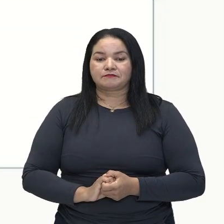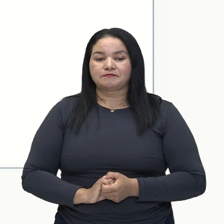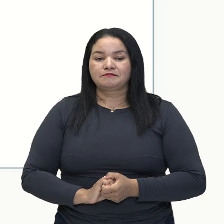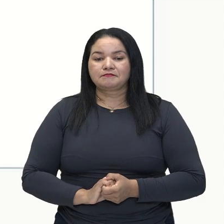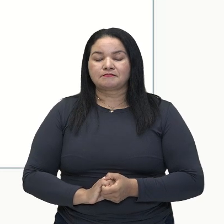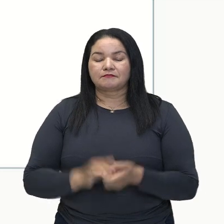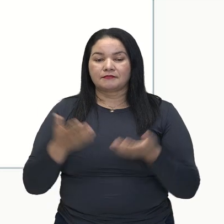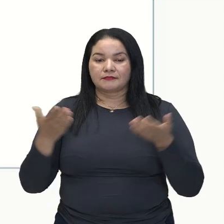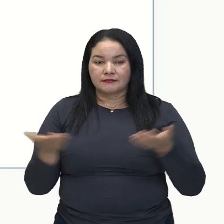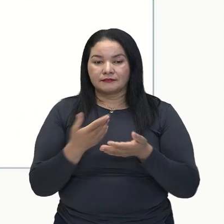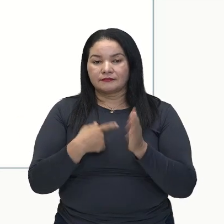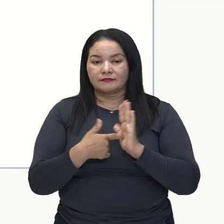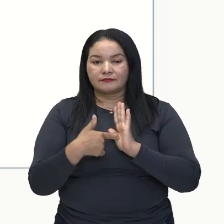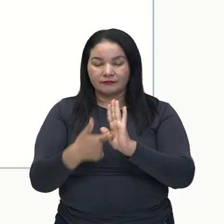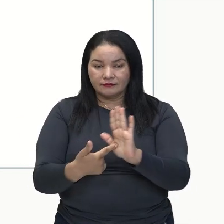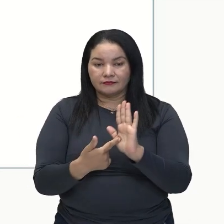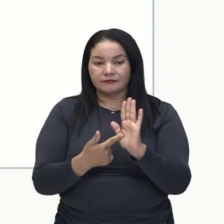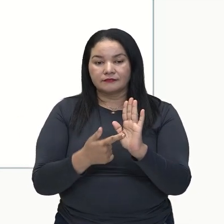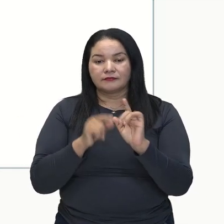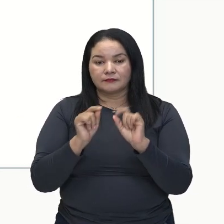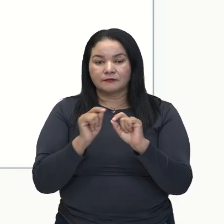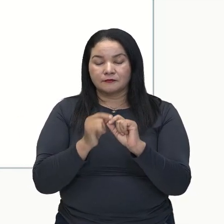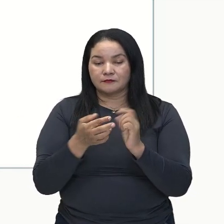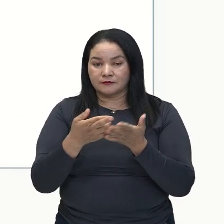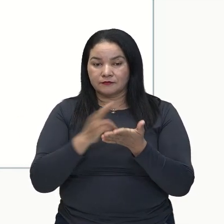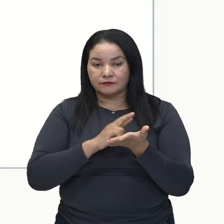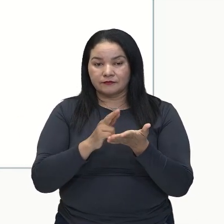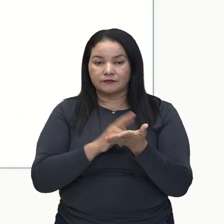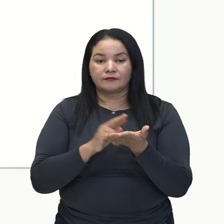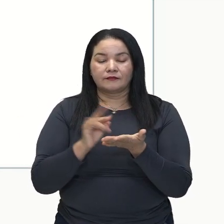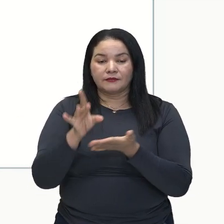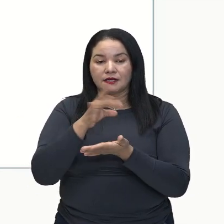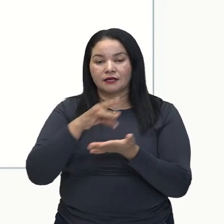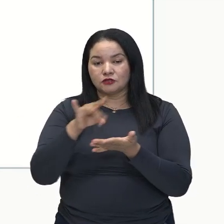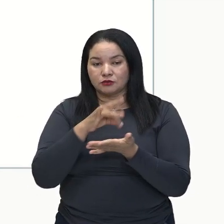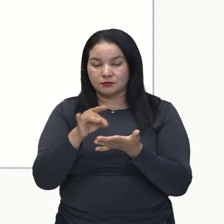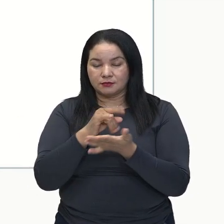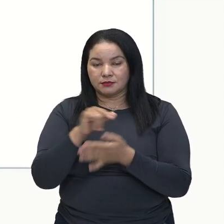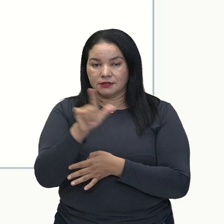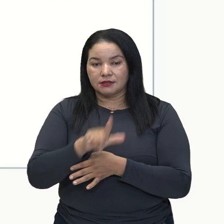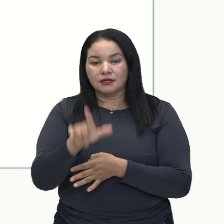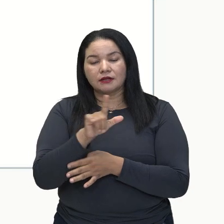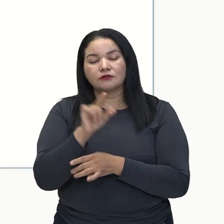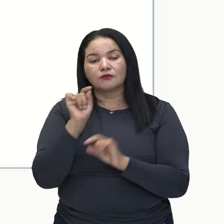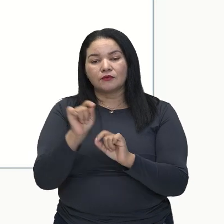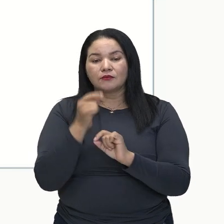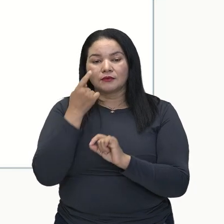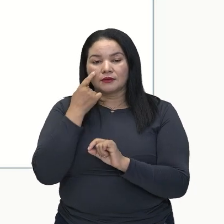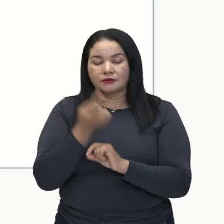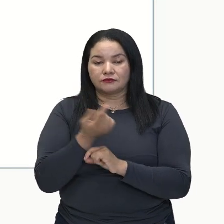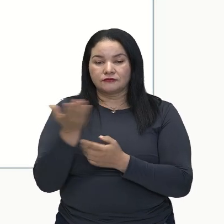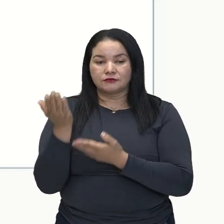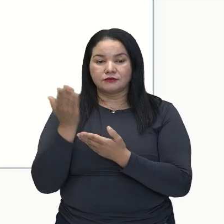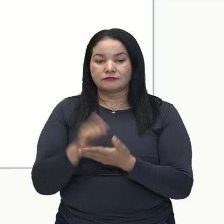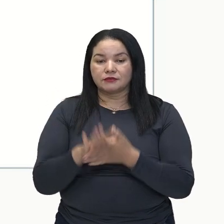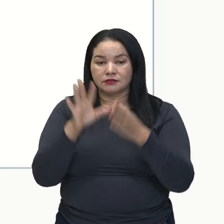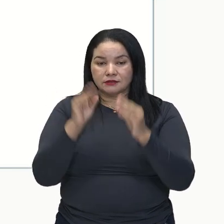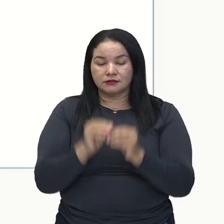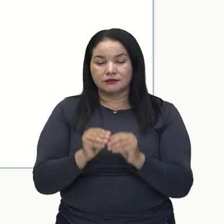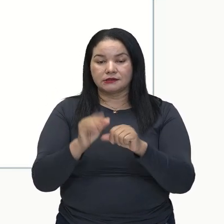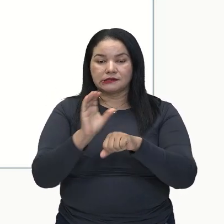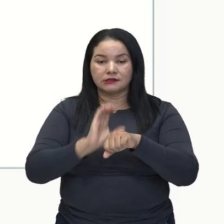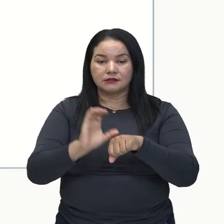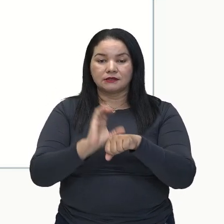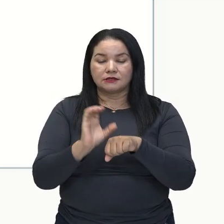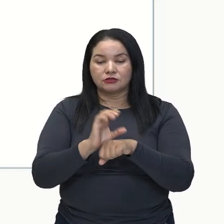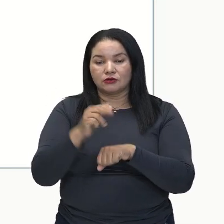E aqui a gente tem a nossa revista fictícia, o Semean Literatura, com a resenha Cinzas do Norte e